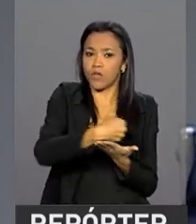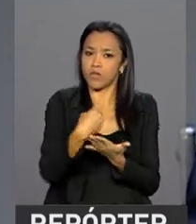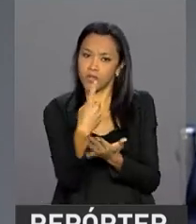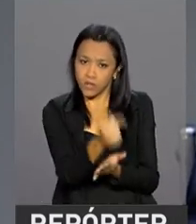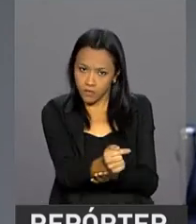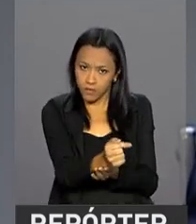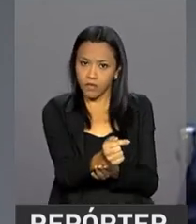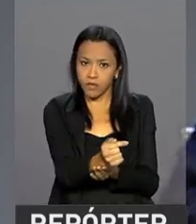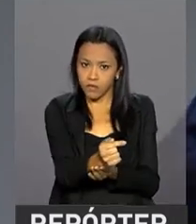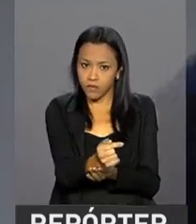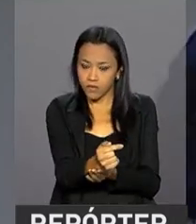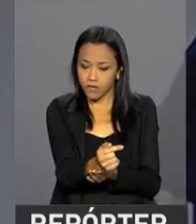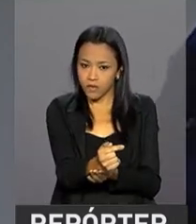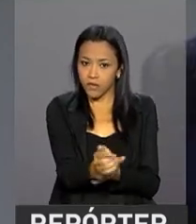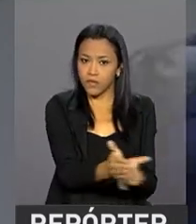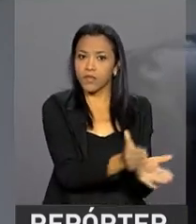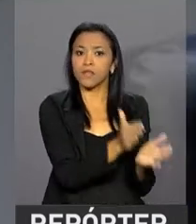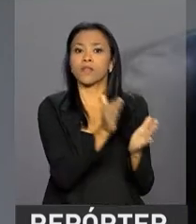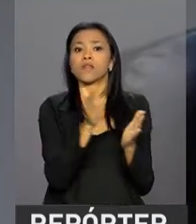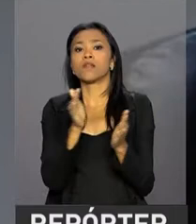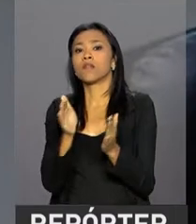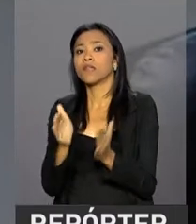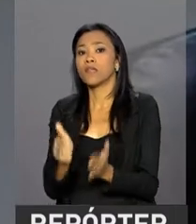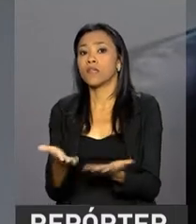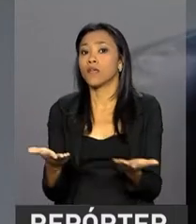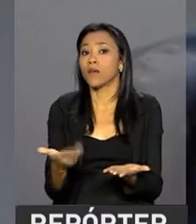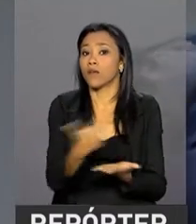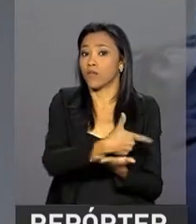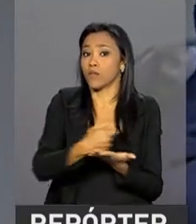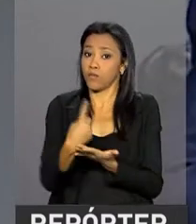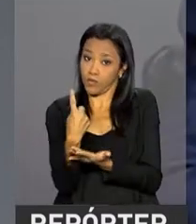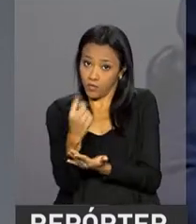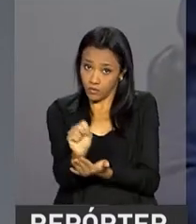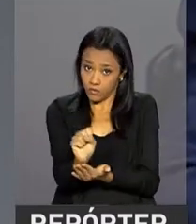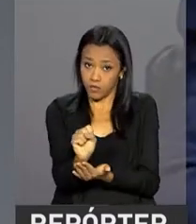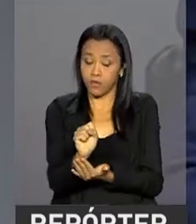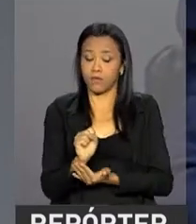2017 e, partindo agora para 2018,